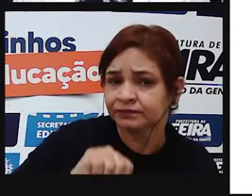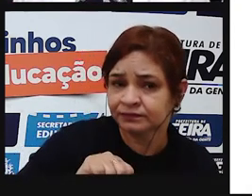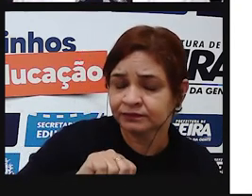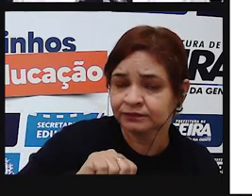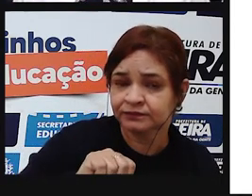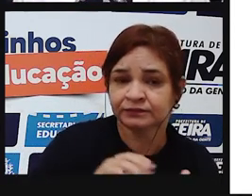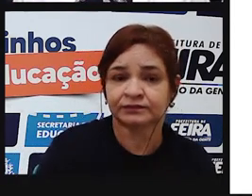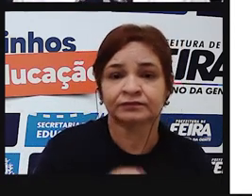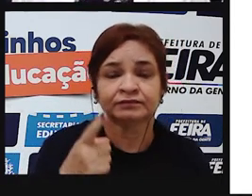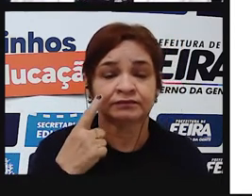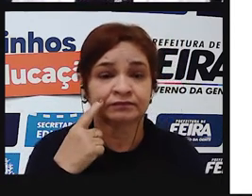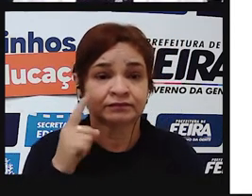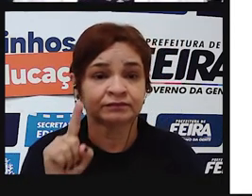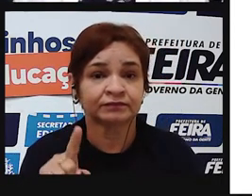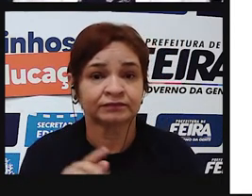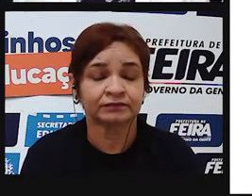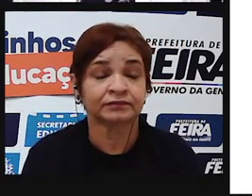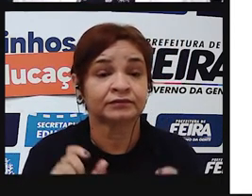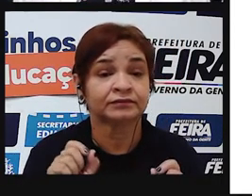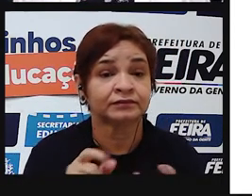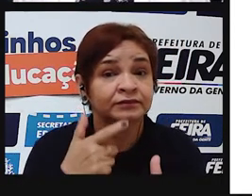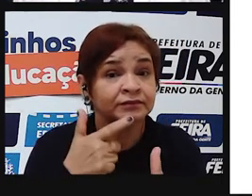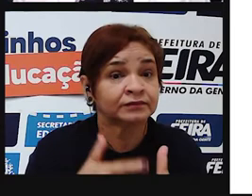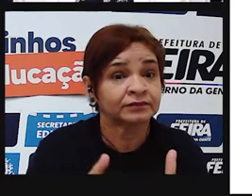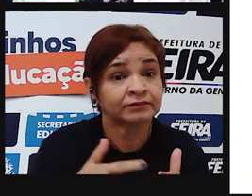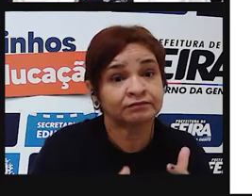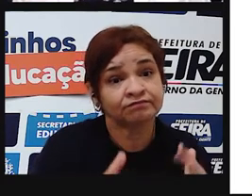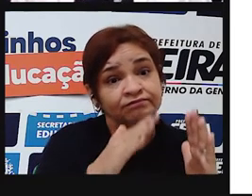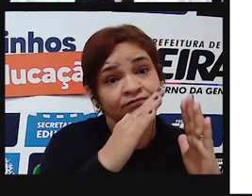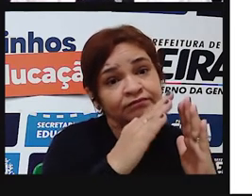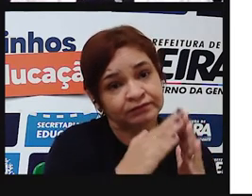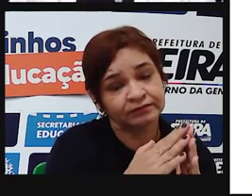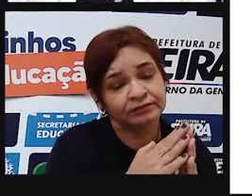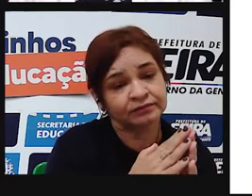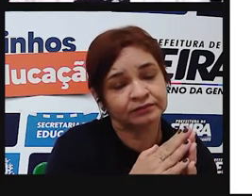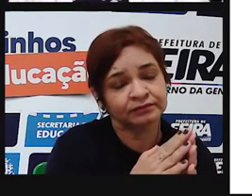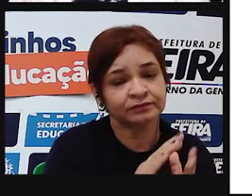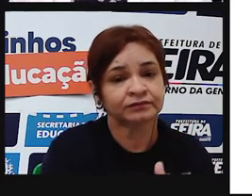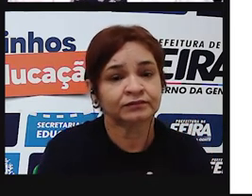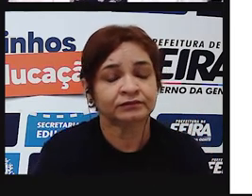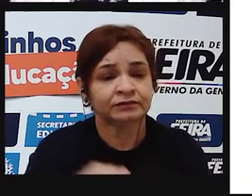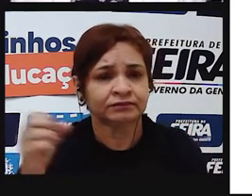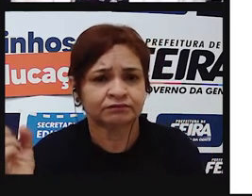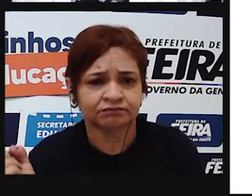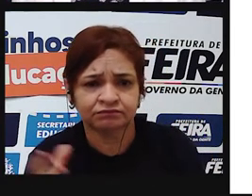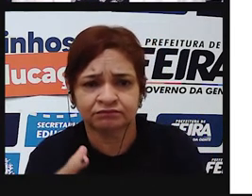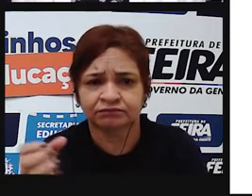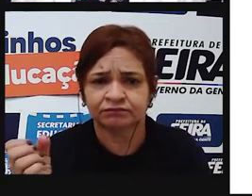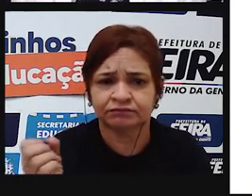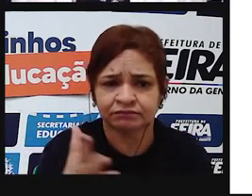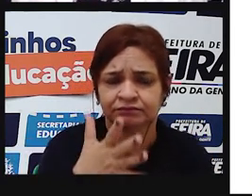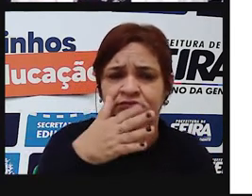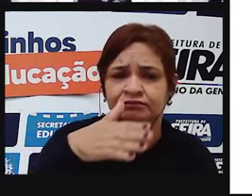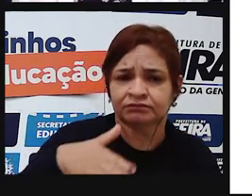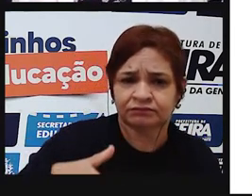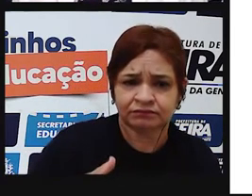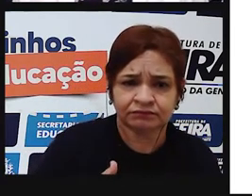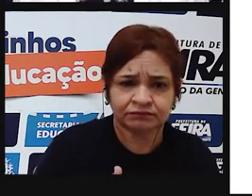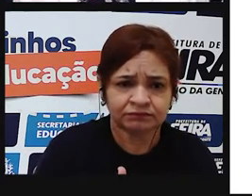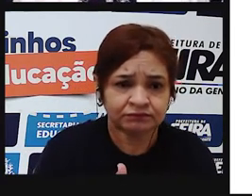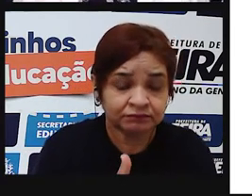que a gente está vendo aí é o problema da moradia. Com a modernização dessas ruas, como ele diz,